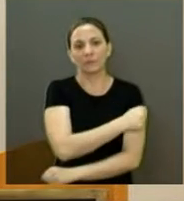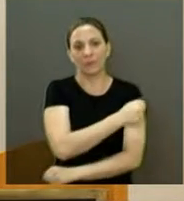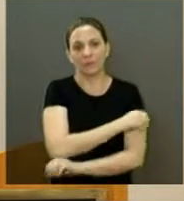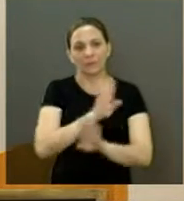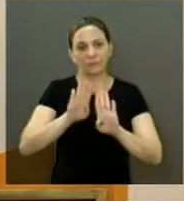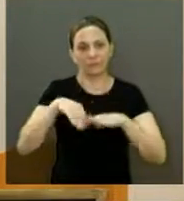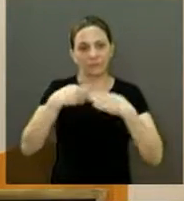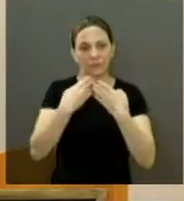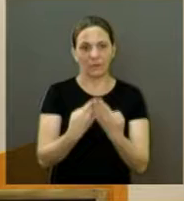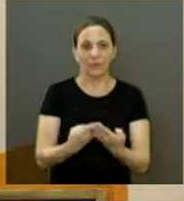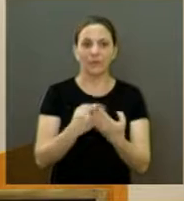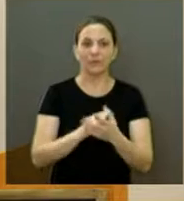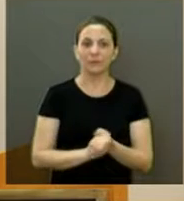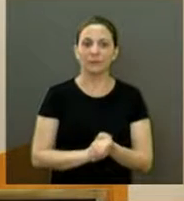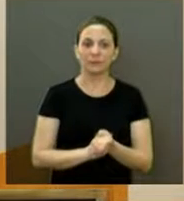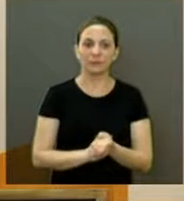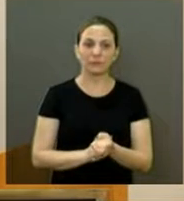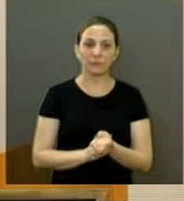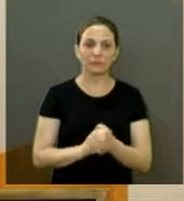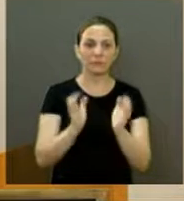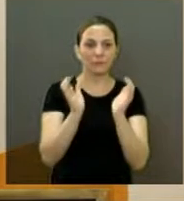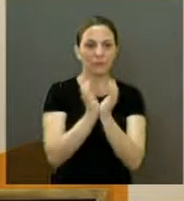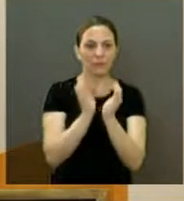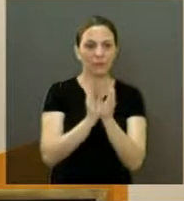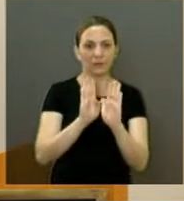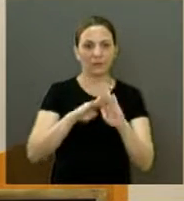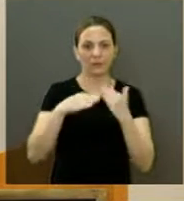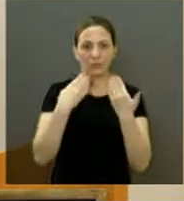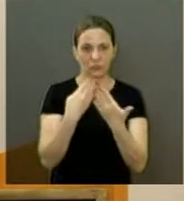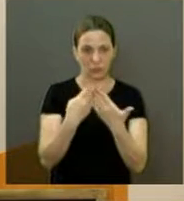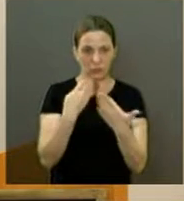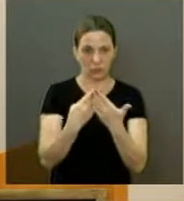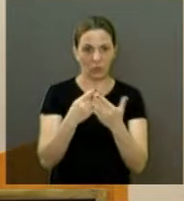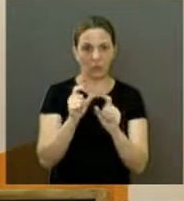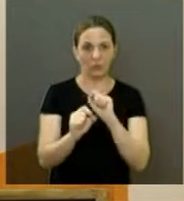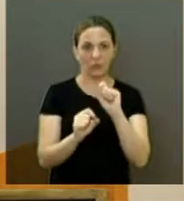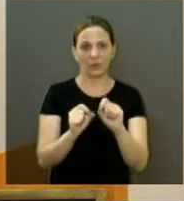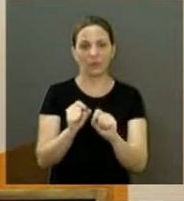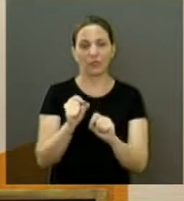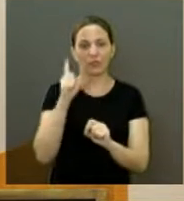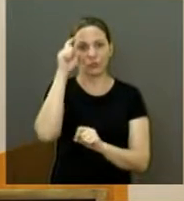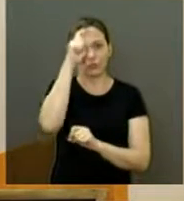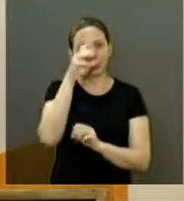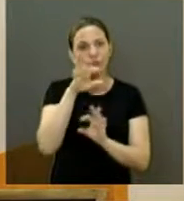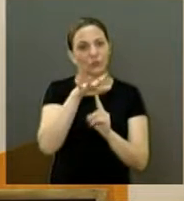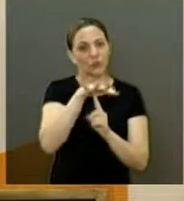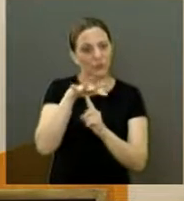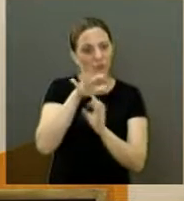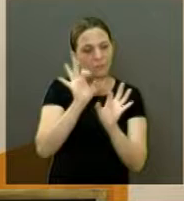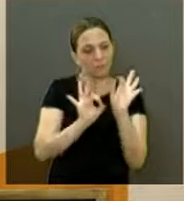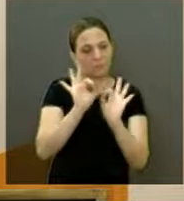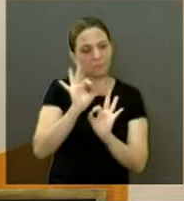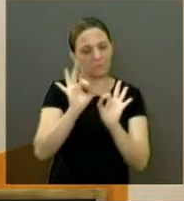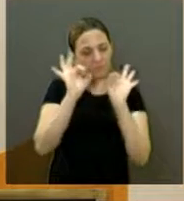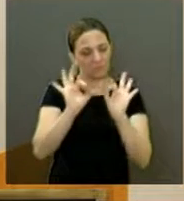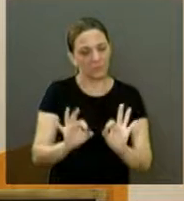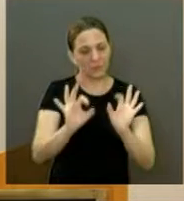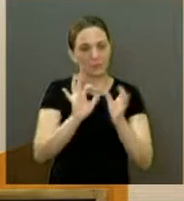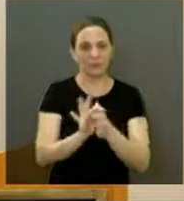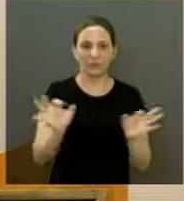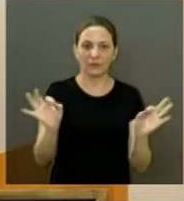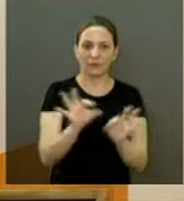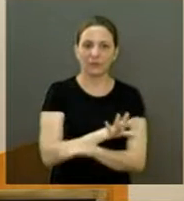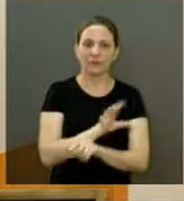e toda a equipe lá da escola porque não é fácil organizar uma feira daquela e para finalizar